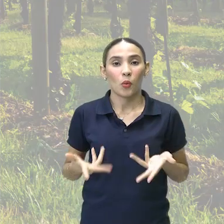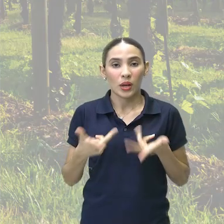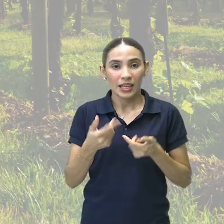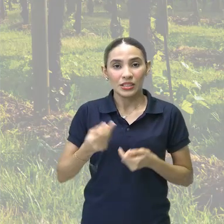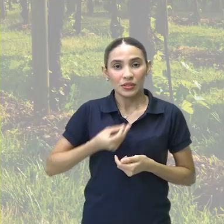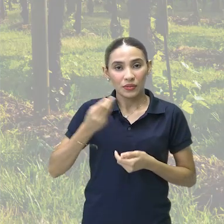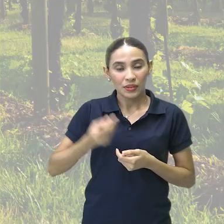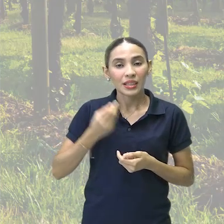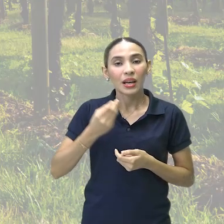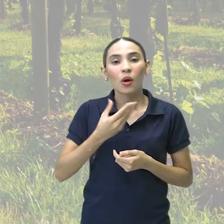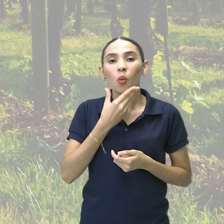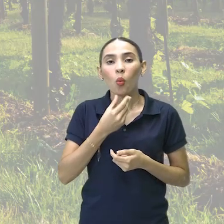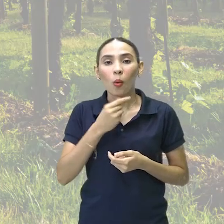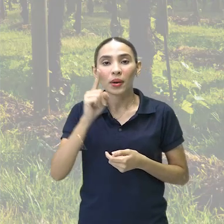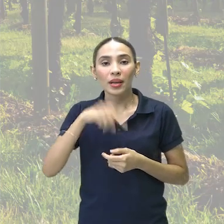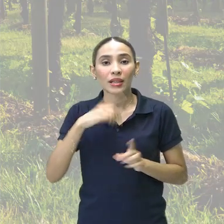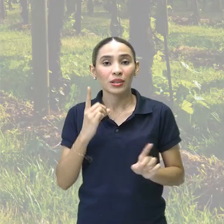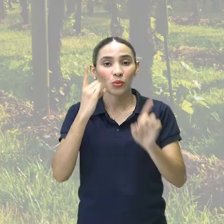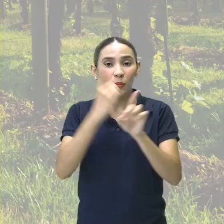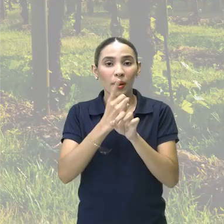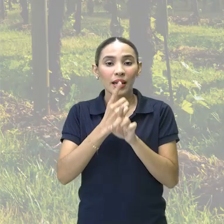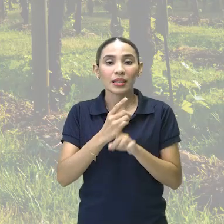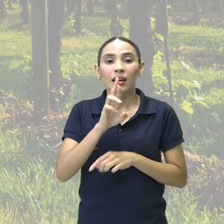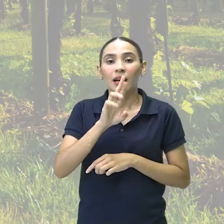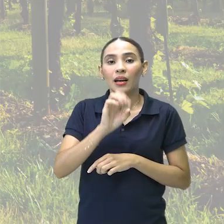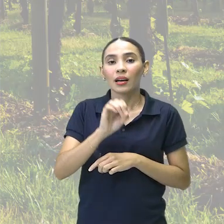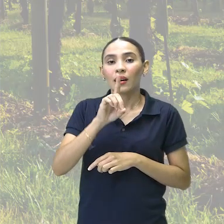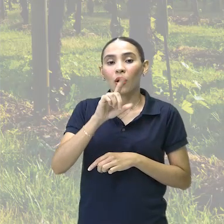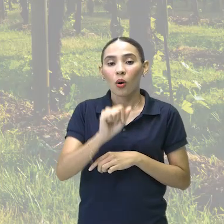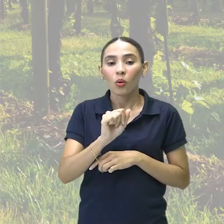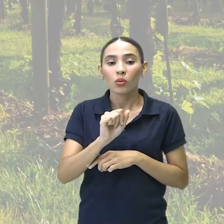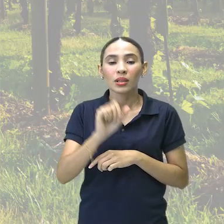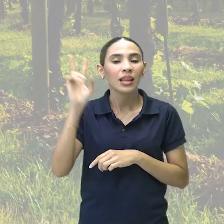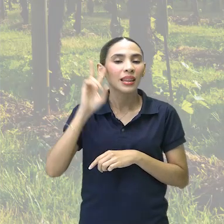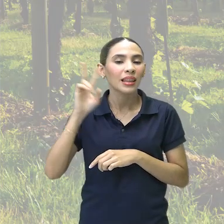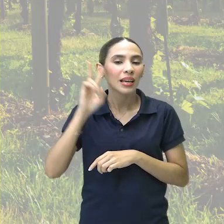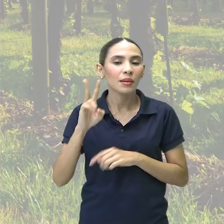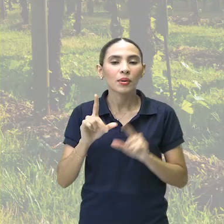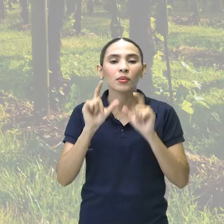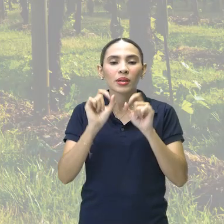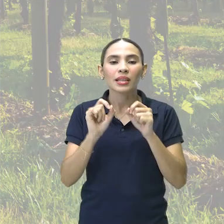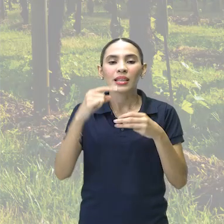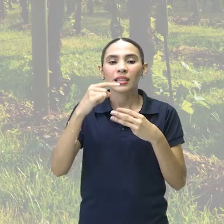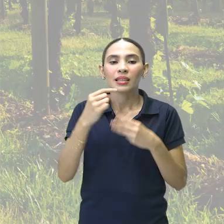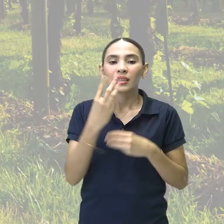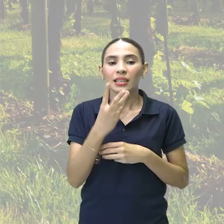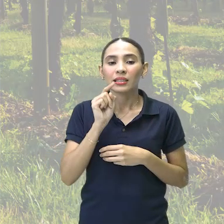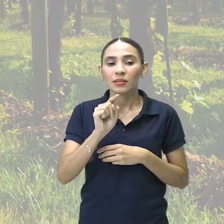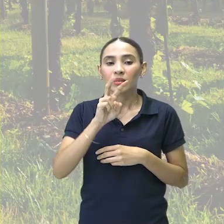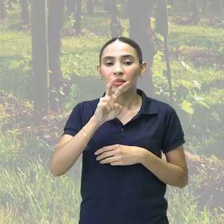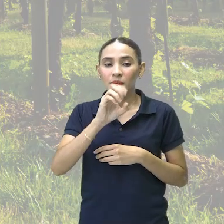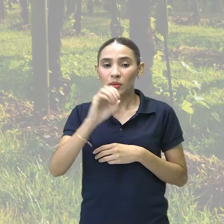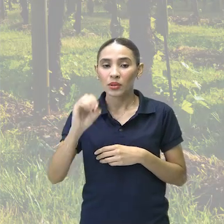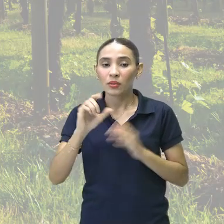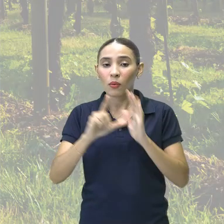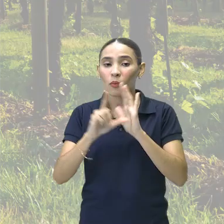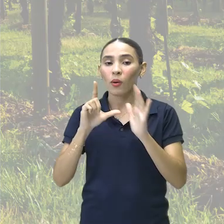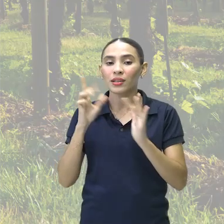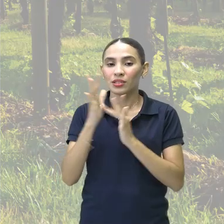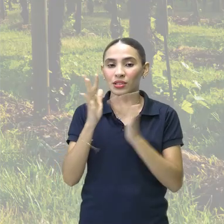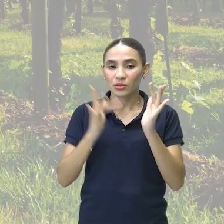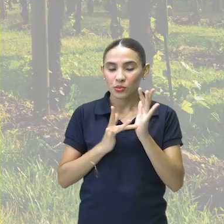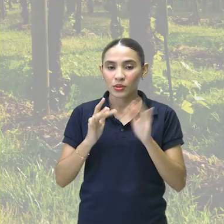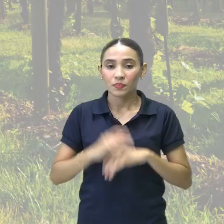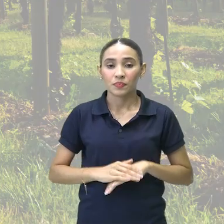de vida do homem, que é a descoberta da roda, que remonta aí em 3.500 anos antes de